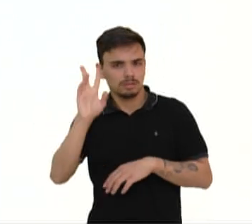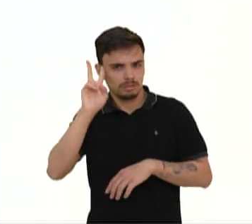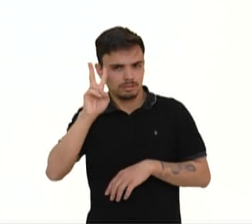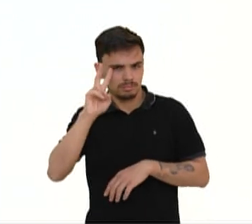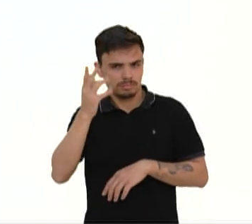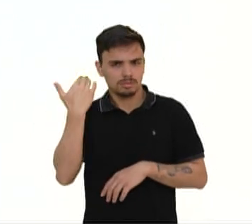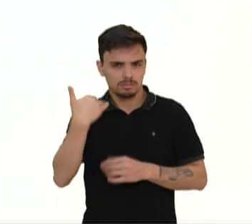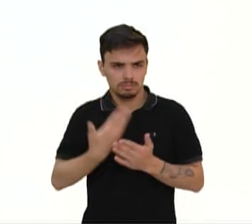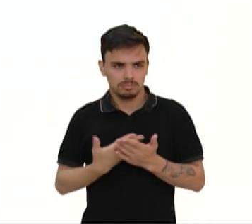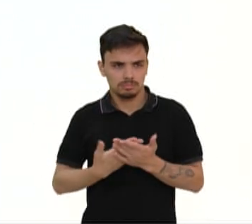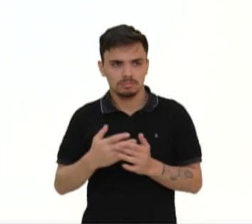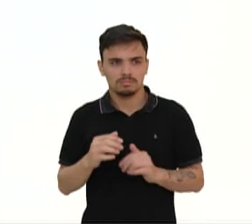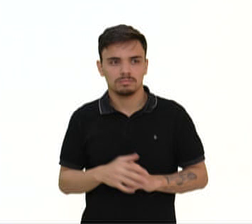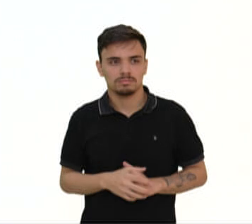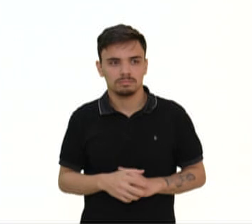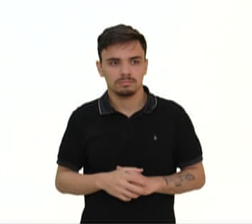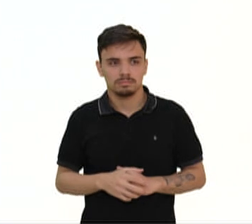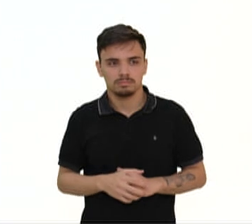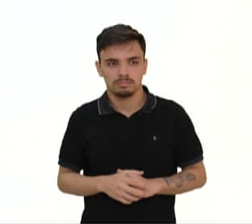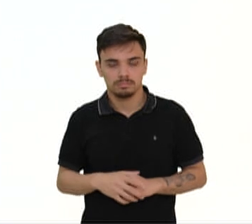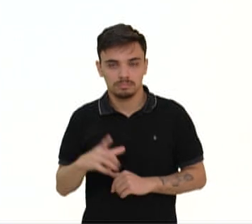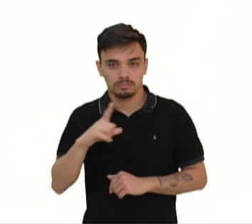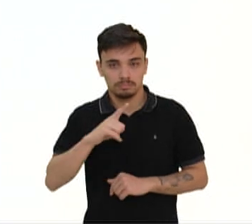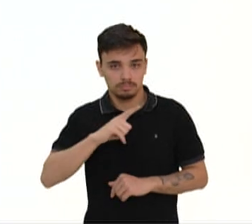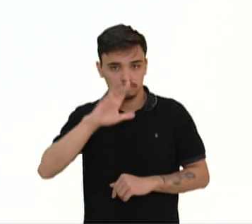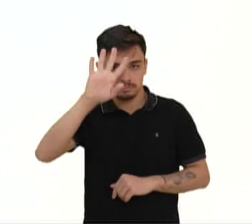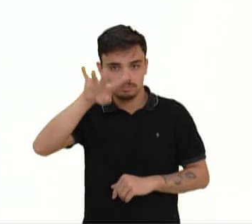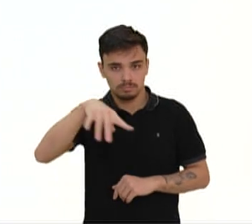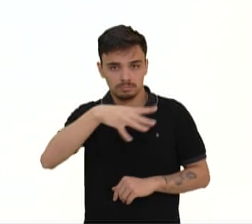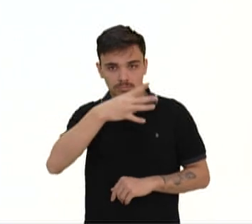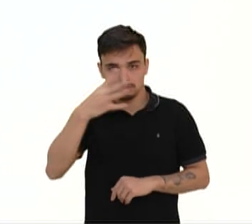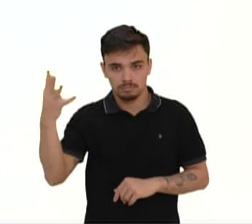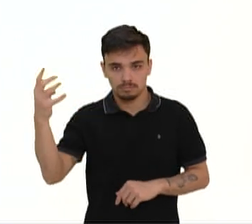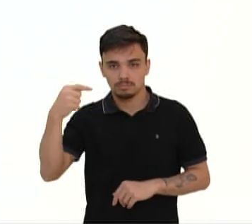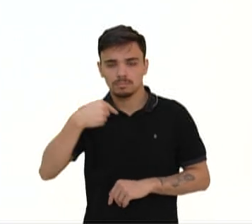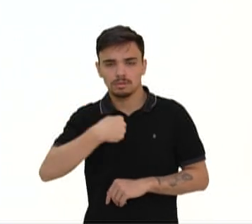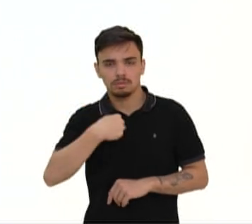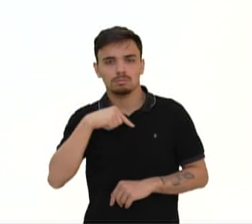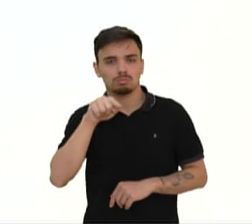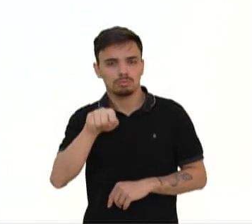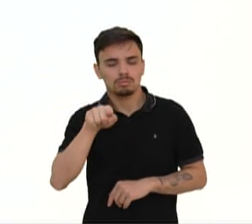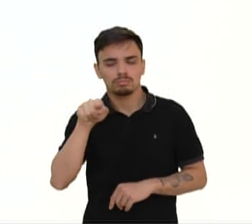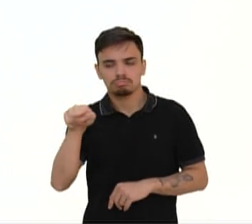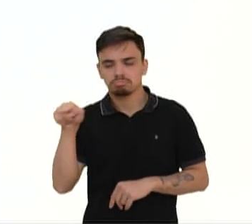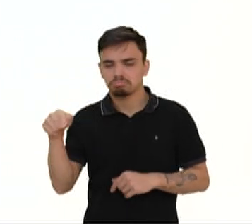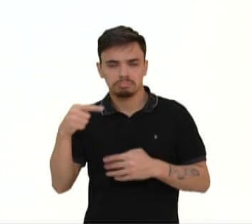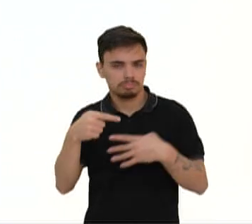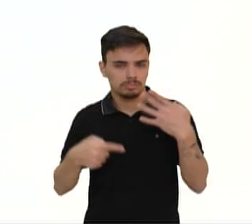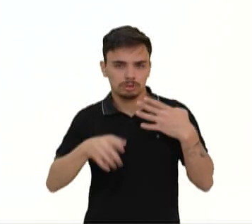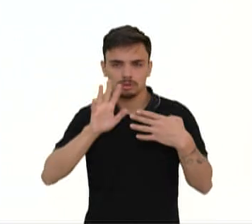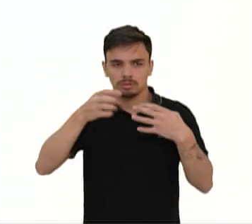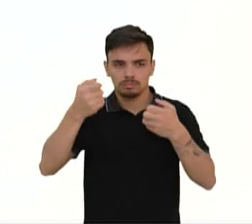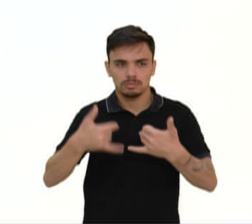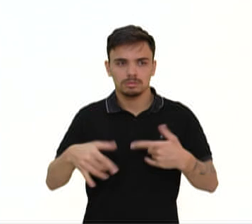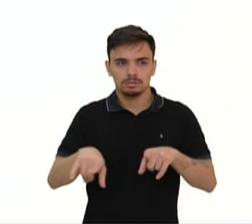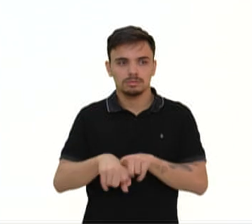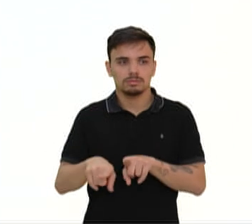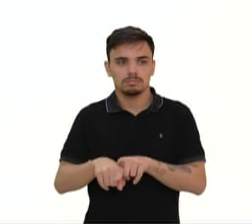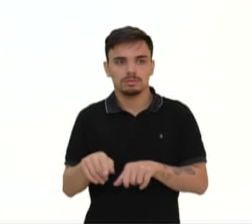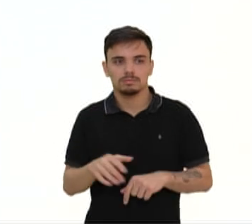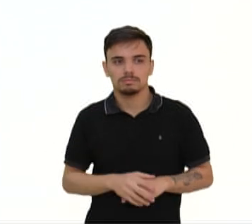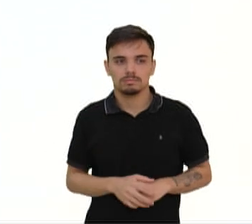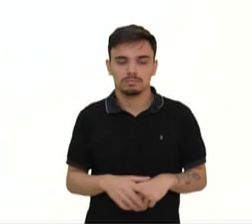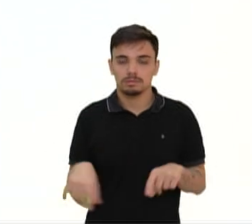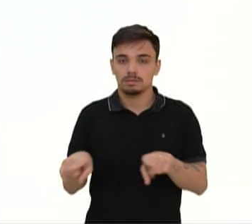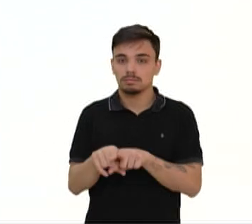estudamos. E aí, então, eu tenho a pessoa, eu, tu, ele, nós, vós, eles, como eu acabei de falar, e eu tenho